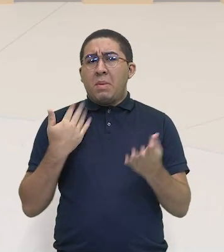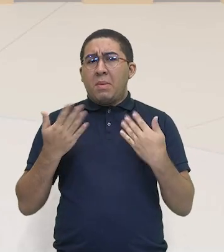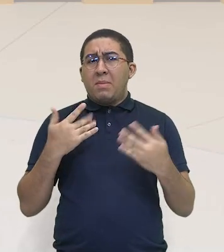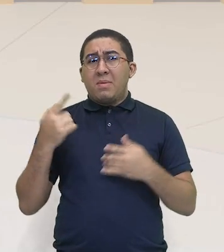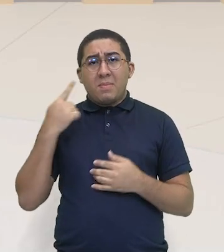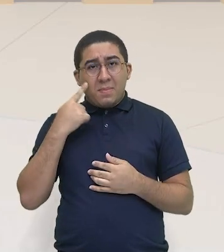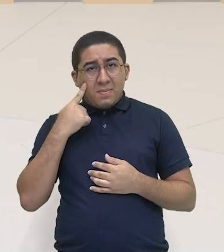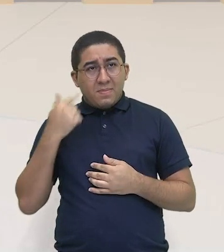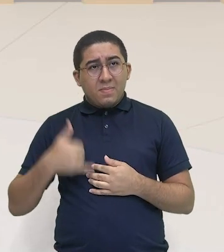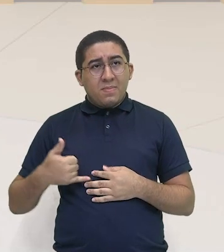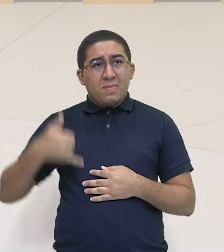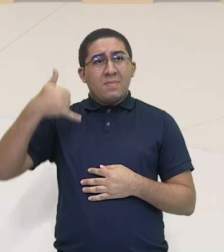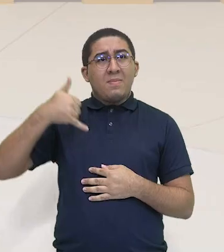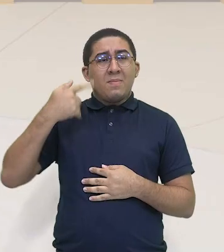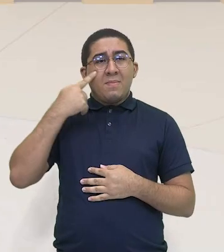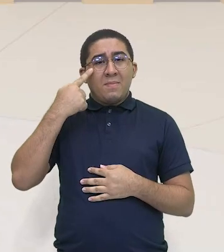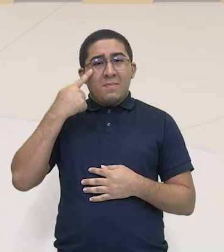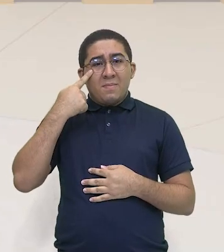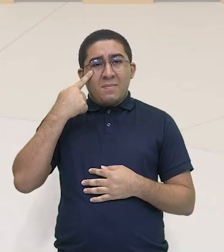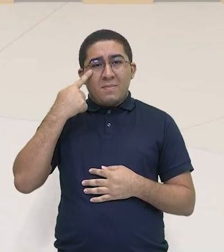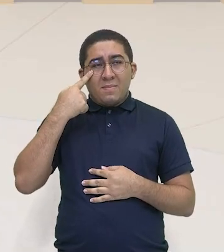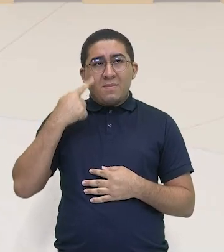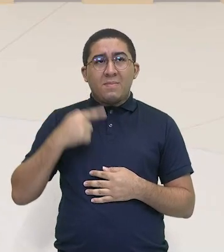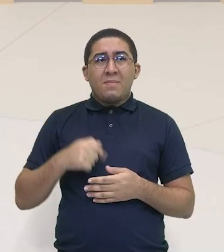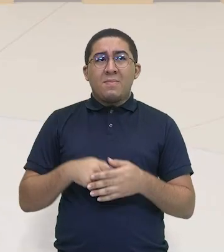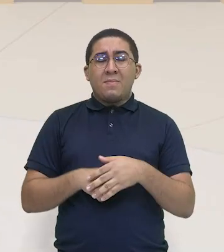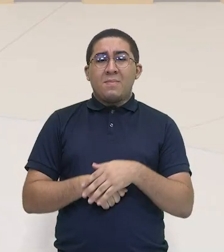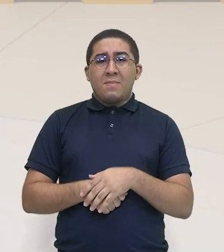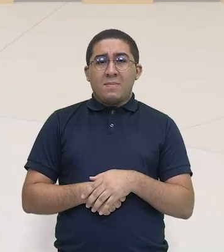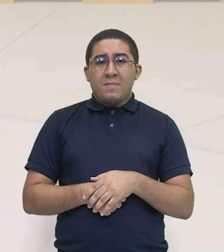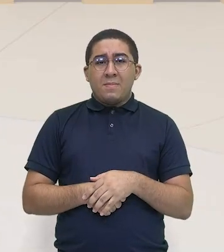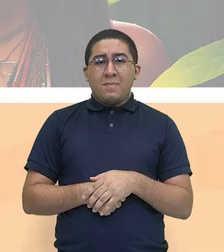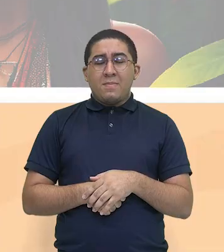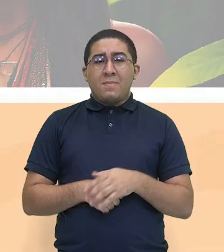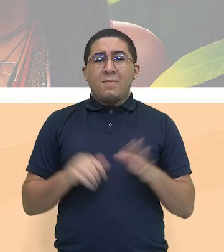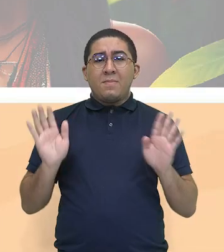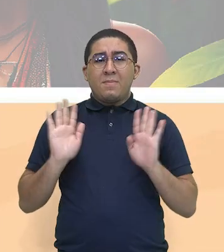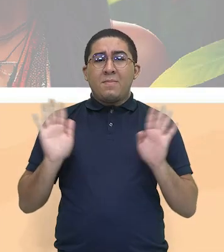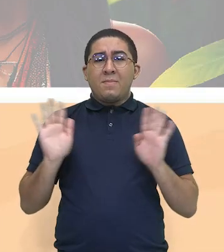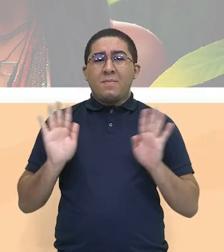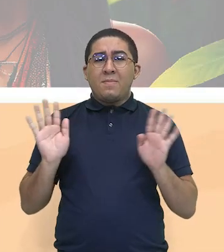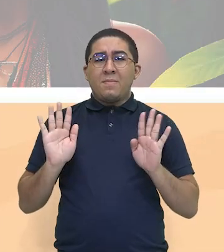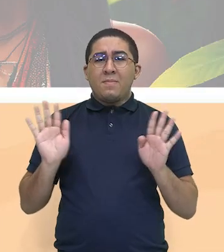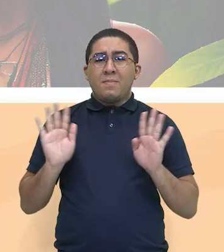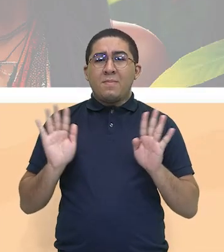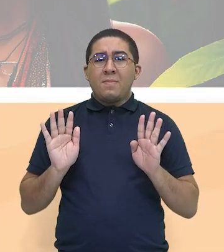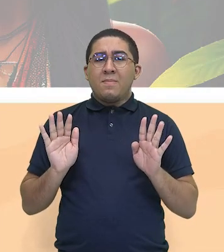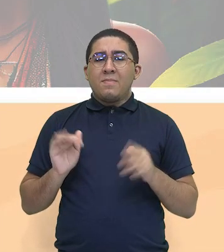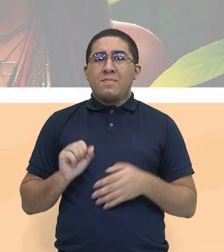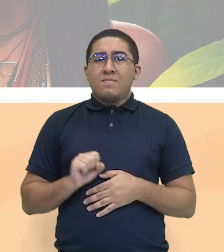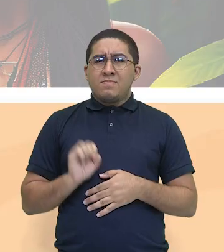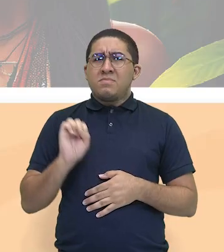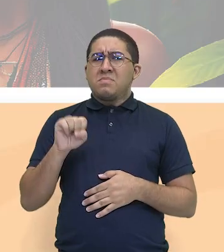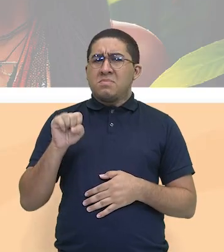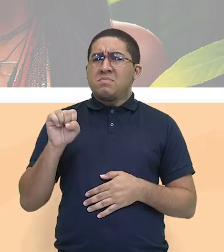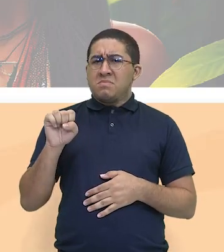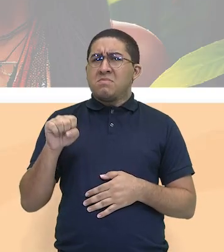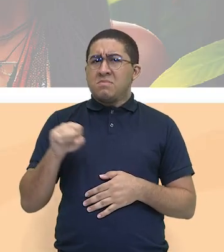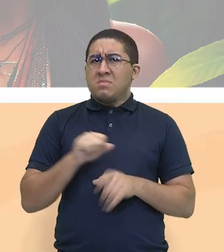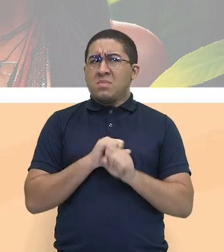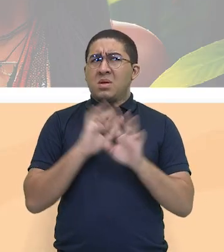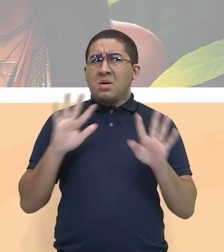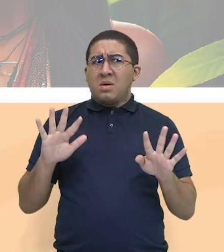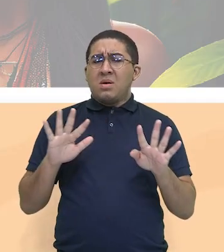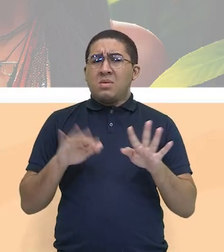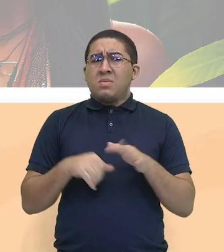atender? Atenda, então, por favor. Vou atender aqui. Atenda aí, mestre, atenda aí. Vou atender aqui. Alô? Sim,